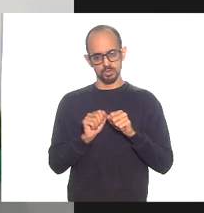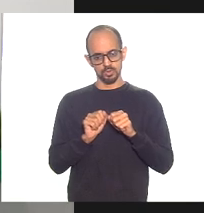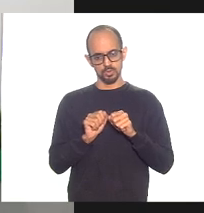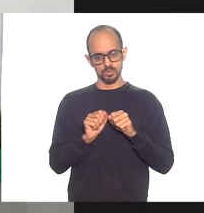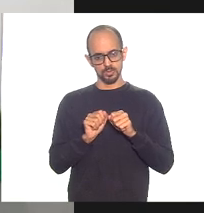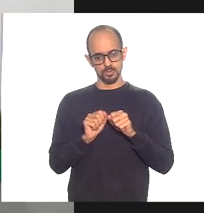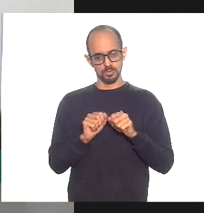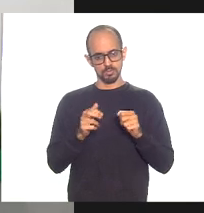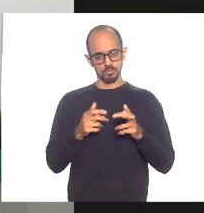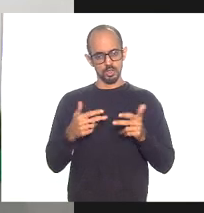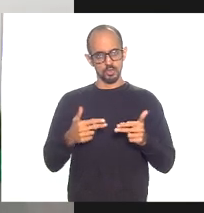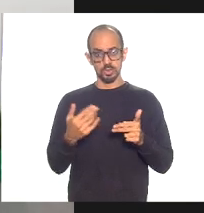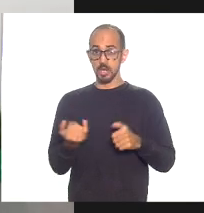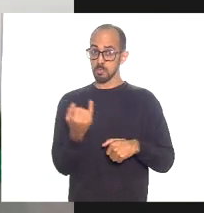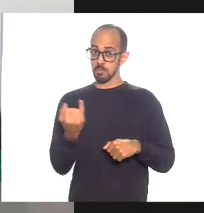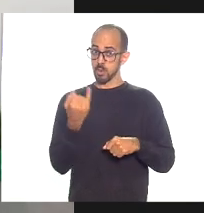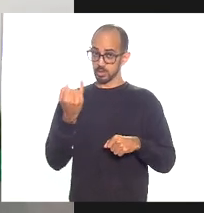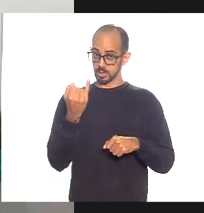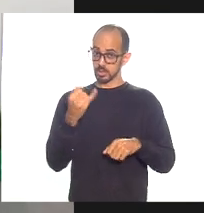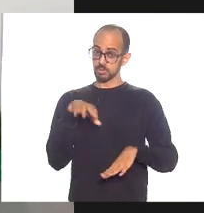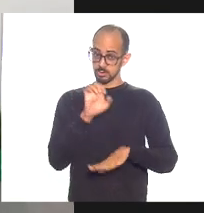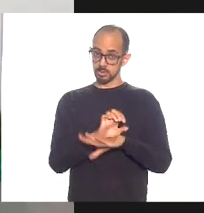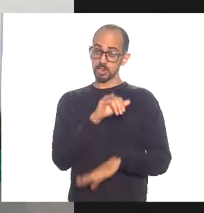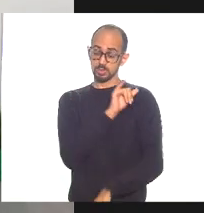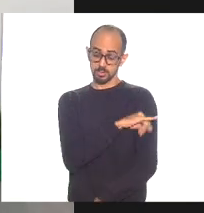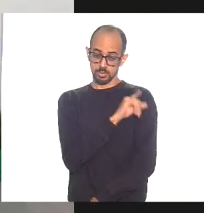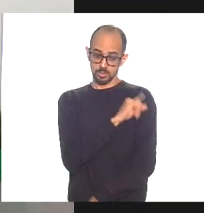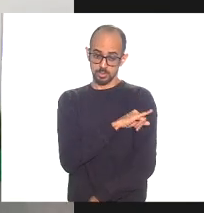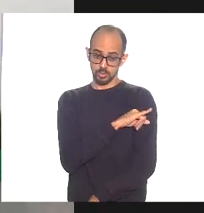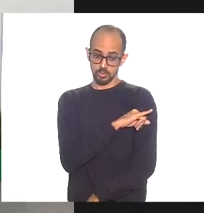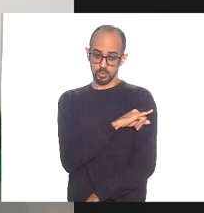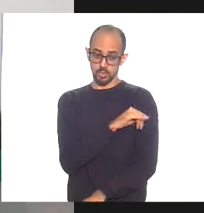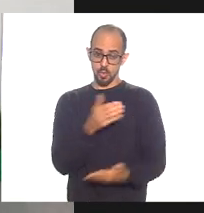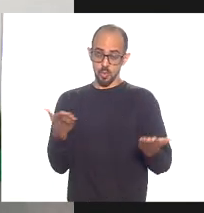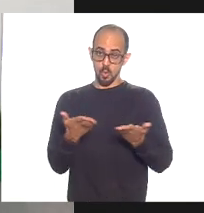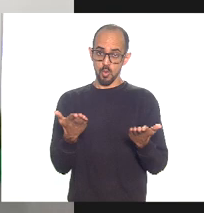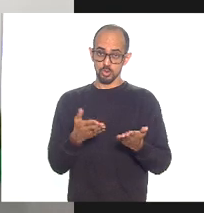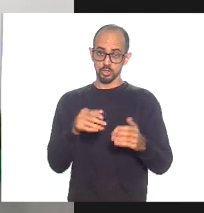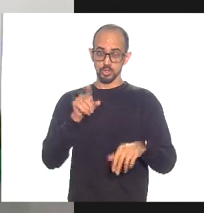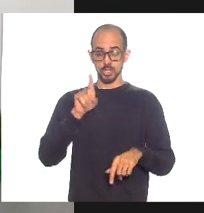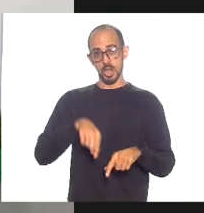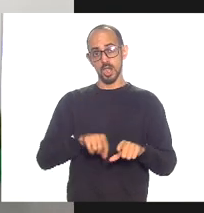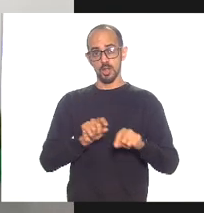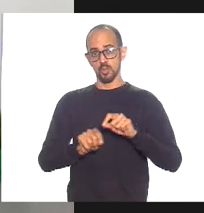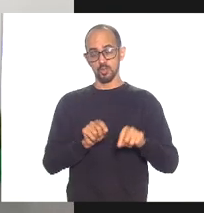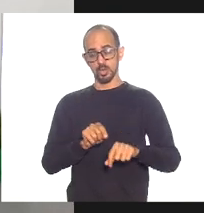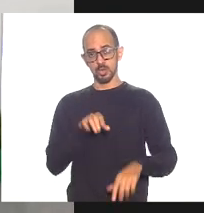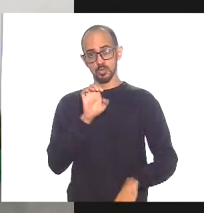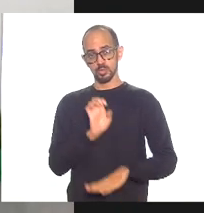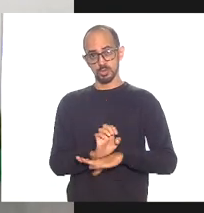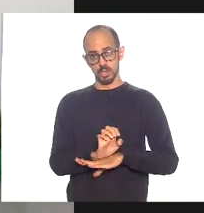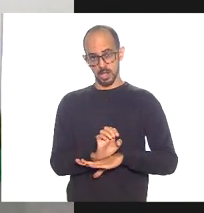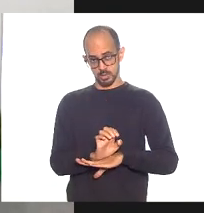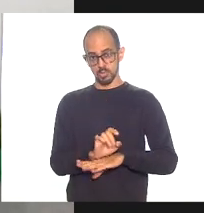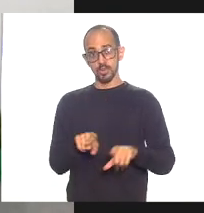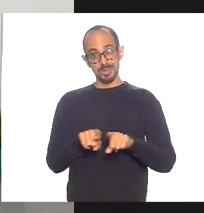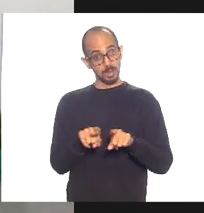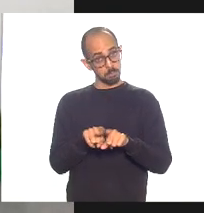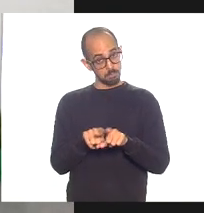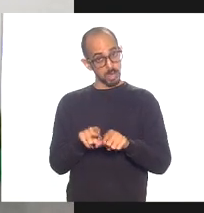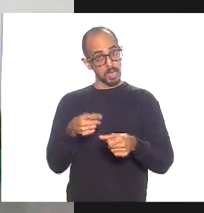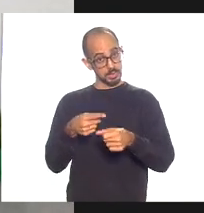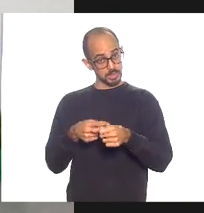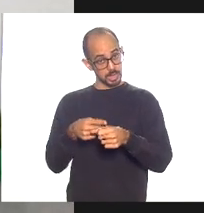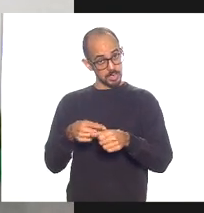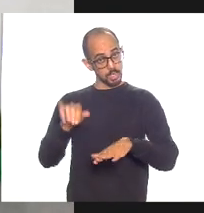algo essencial para o Estado do Rio de Janeiro. O Rio de Janeiro é hoje o Estado e a cidade, quando a gente pensa em termos